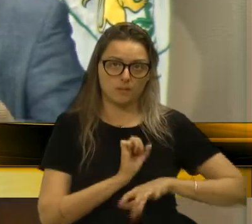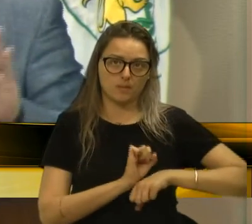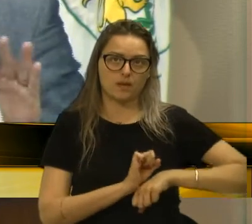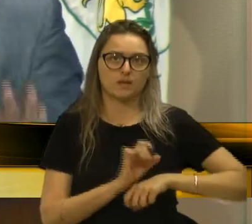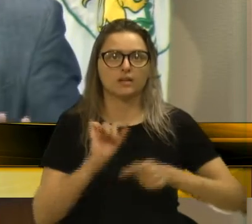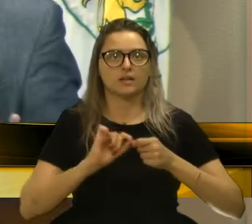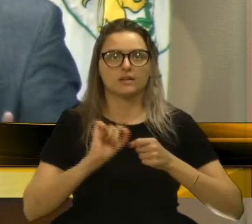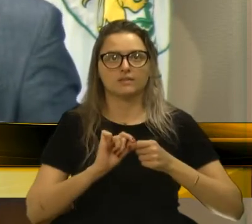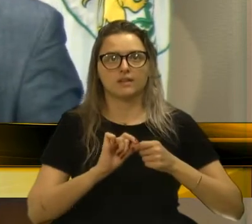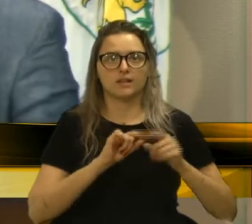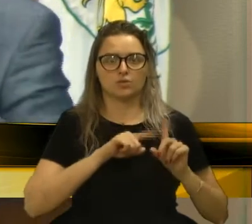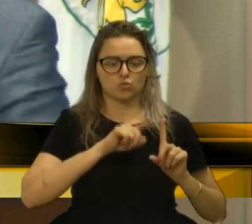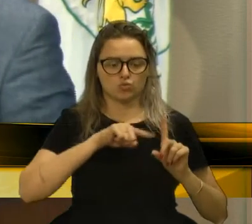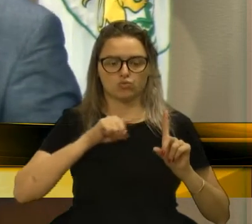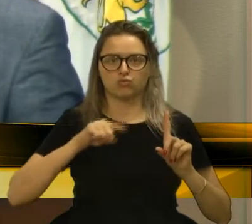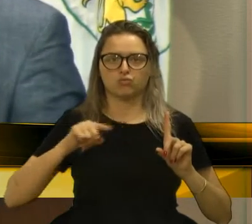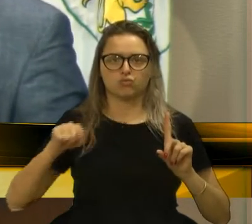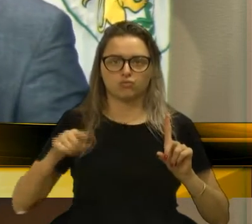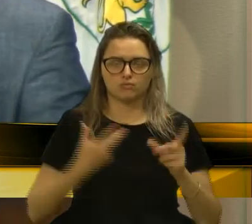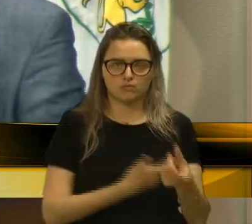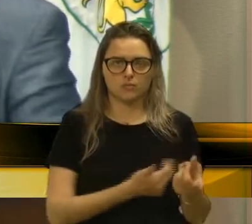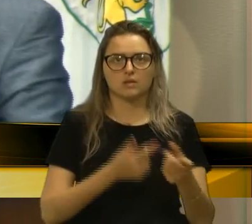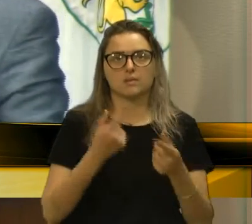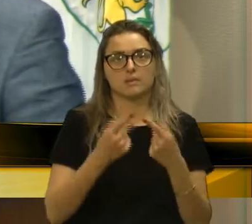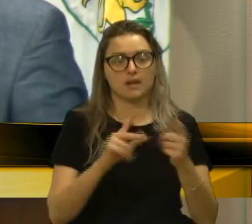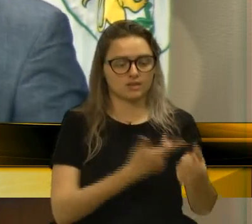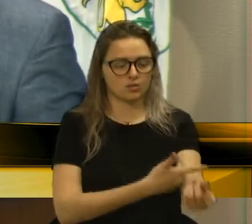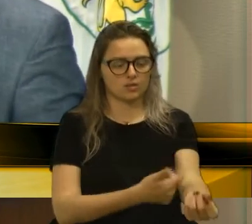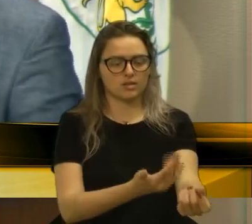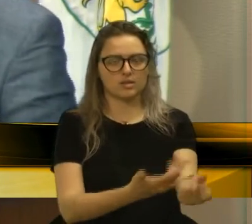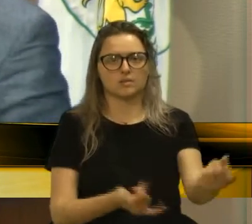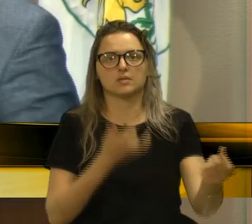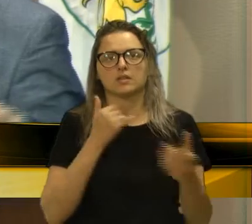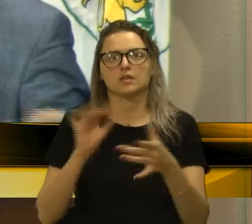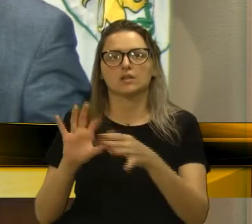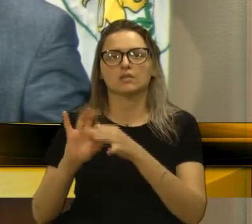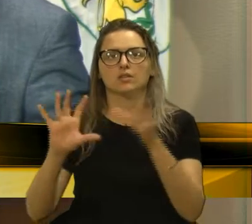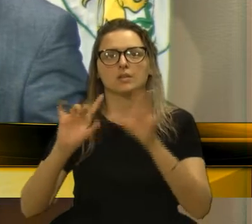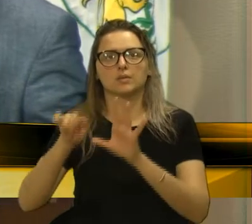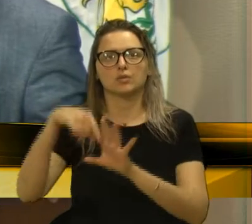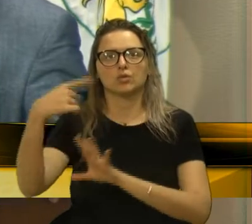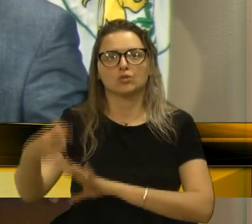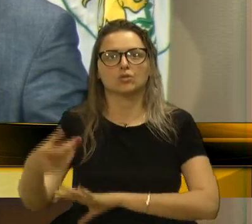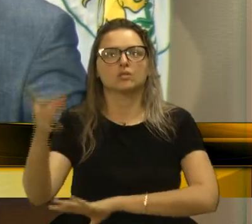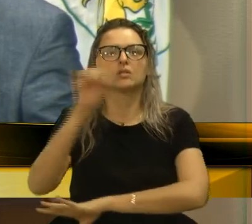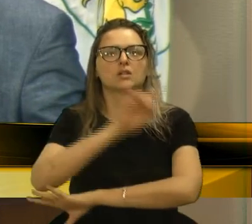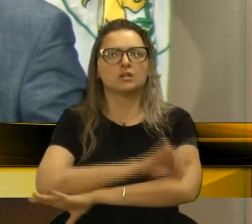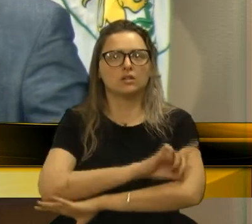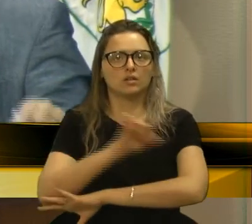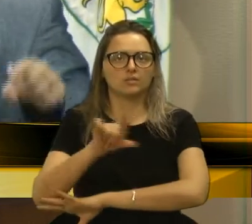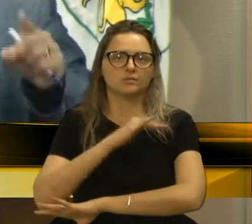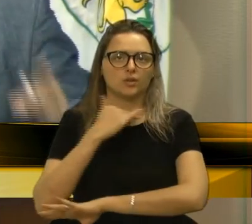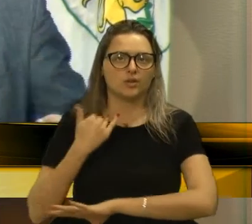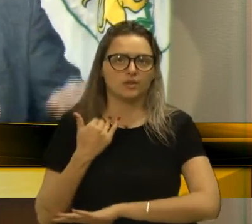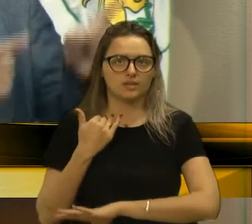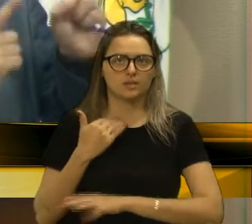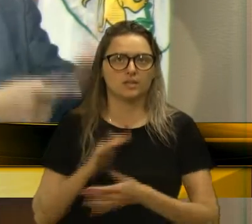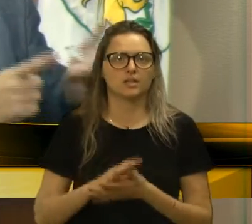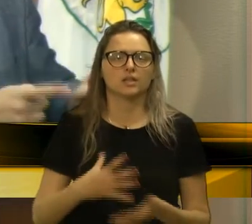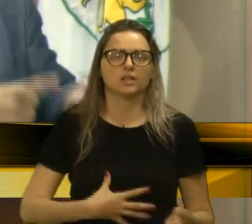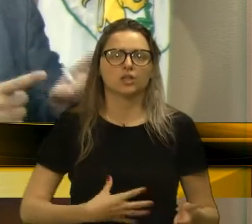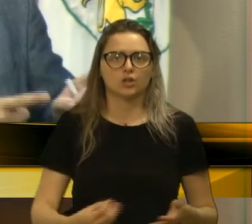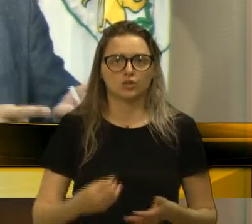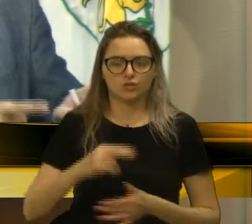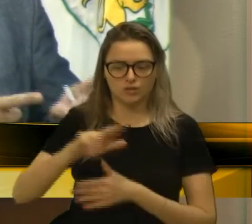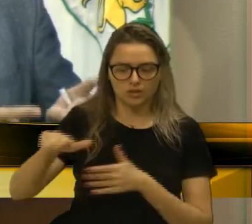o eletrocardiograma pode não acusar nada, mas o exame de sangue aponta. Essa mulher foi liberada e no dia seguinte infartou e morreu. E o filho dela